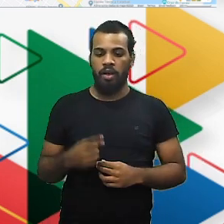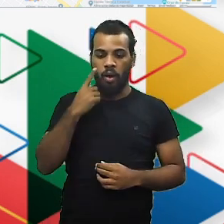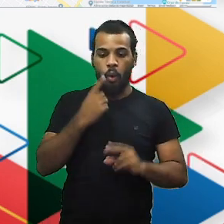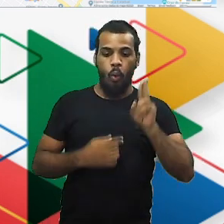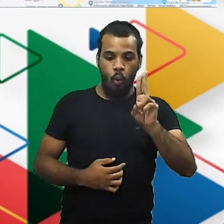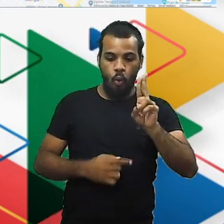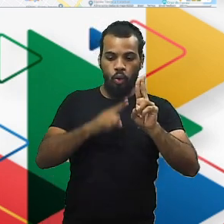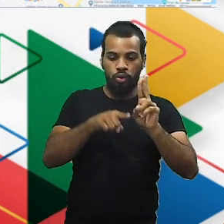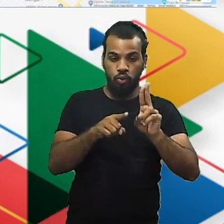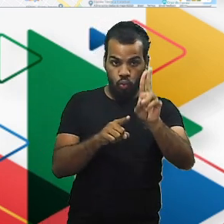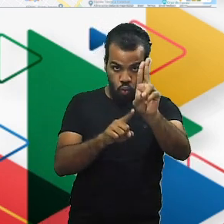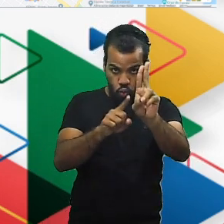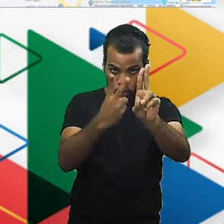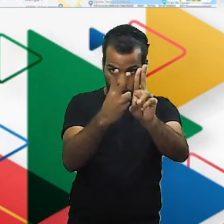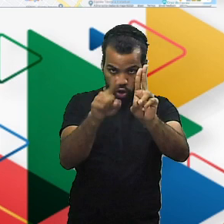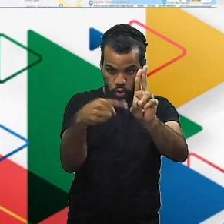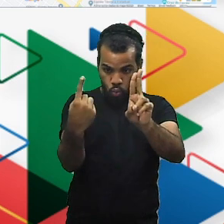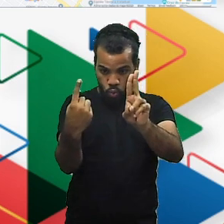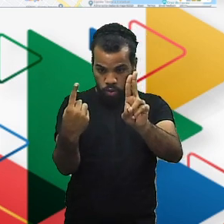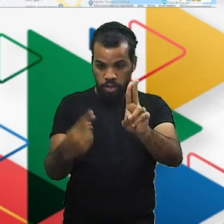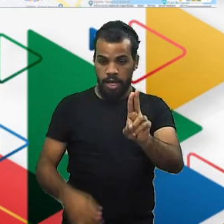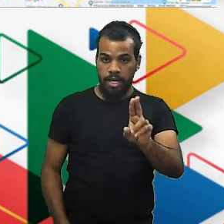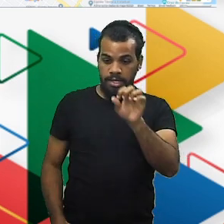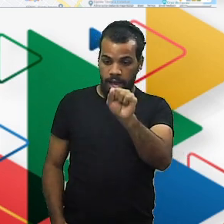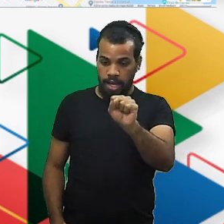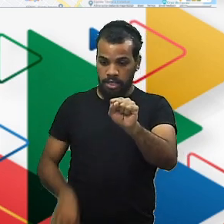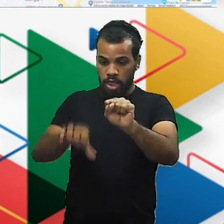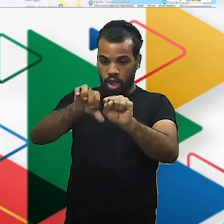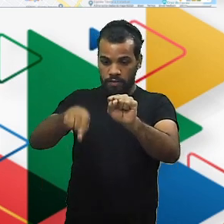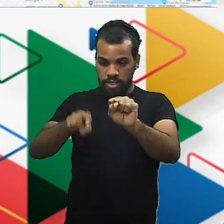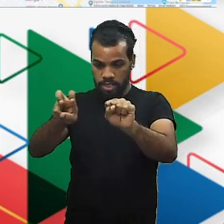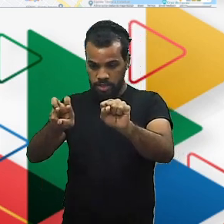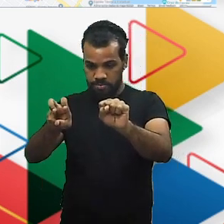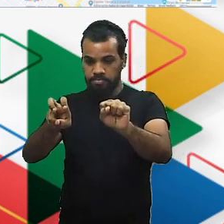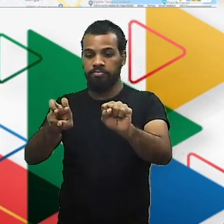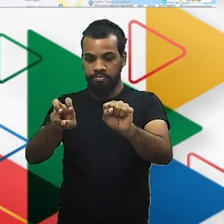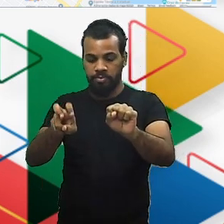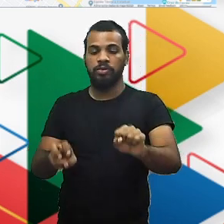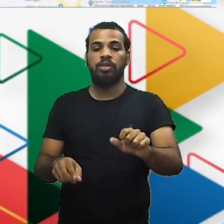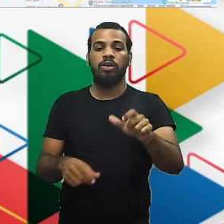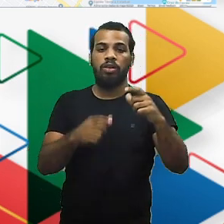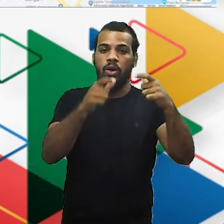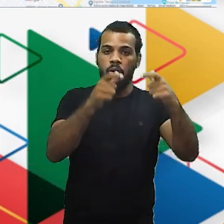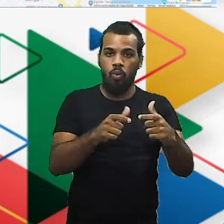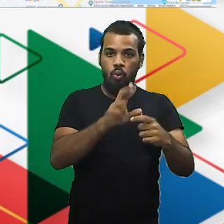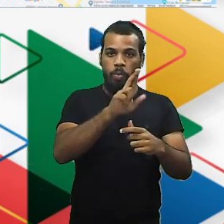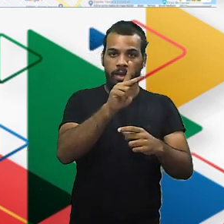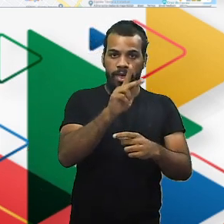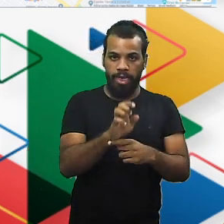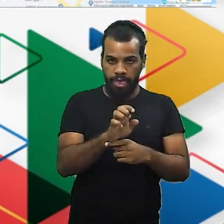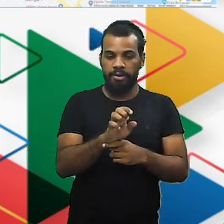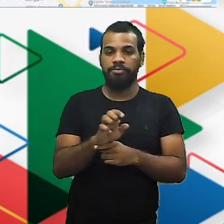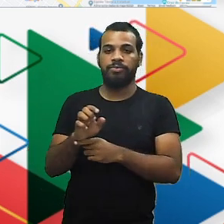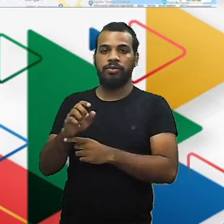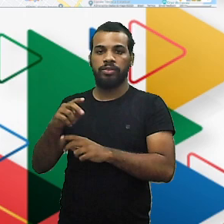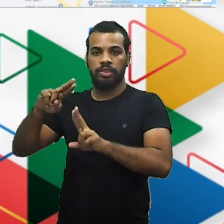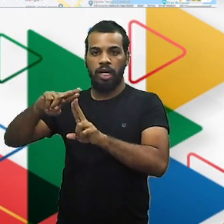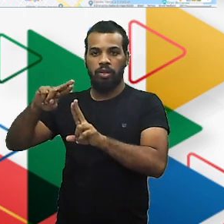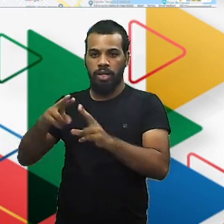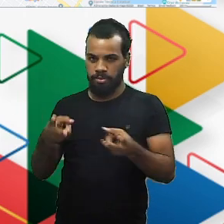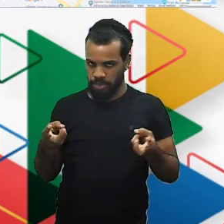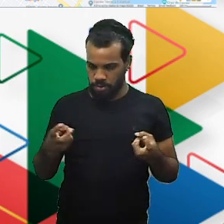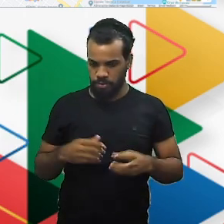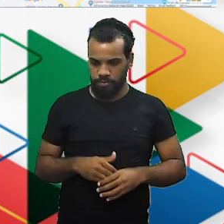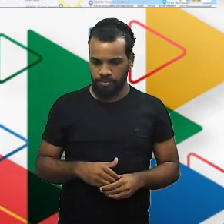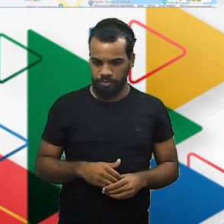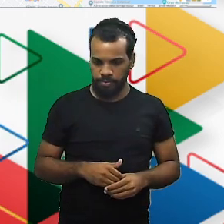coordenadas 9 e 5, indicassem respectivamente a UPE e o Shopping Tacaruna. Percebeu? Então aí,